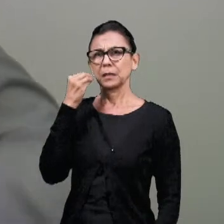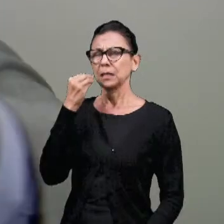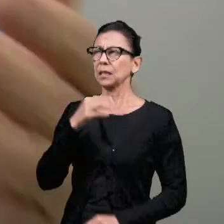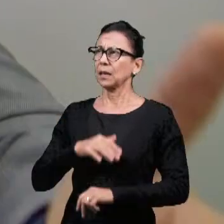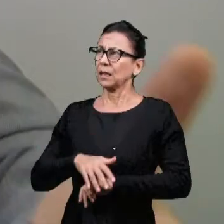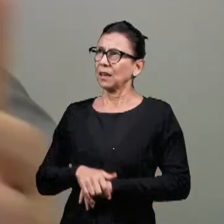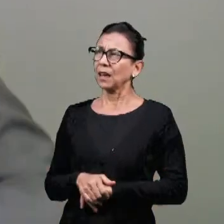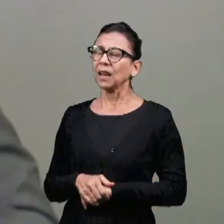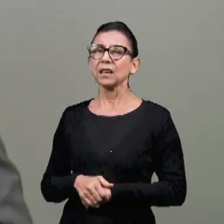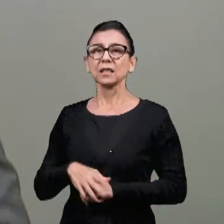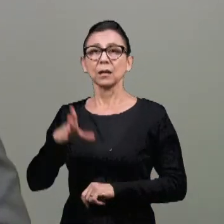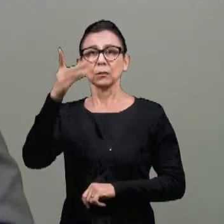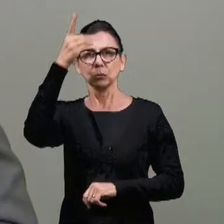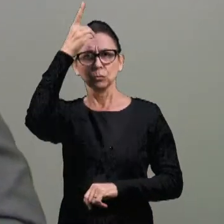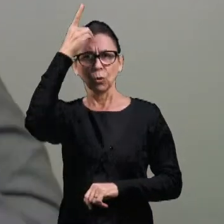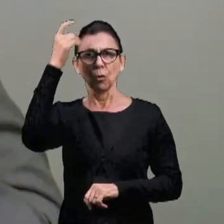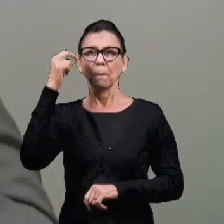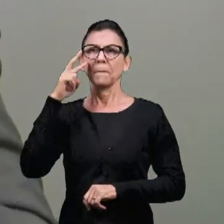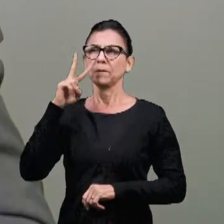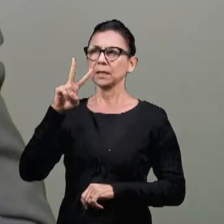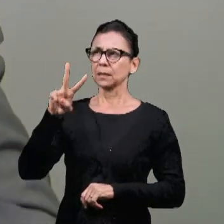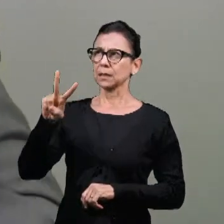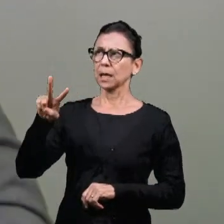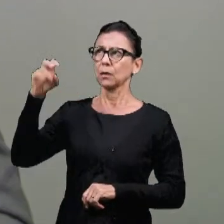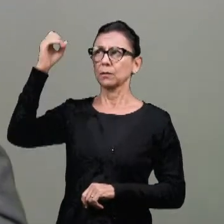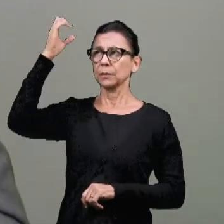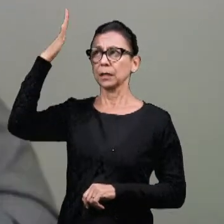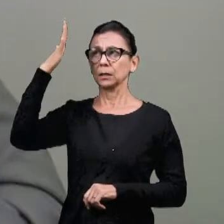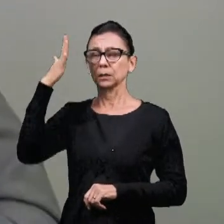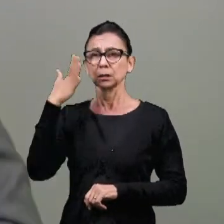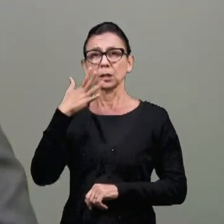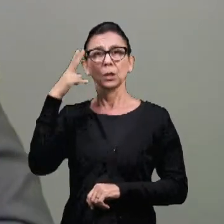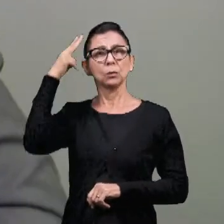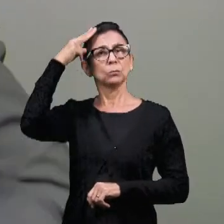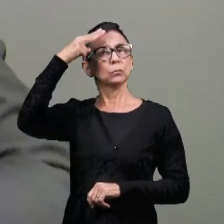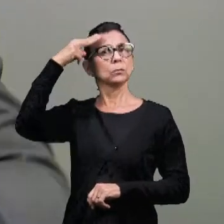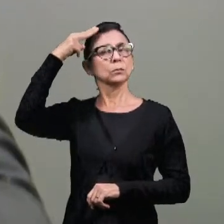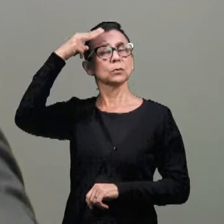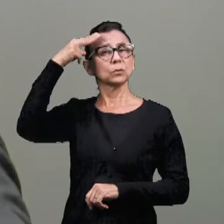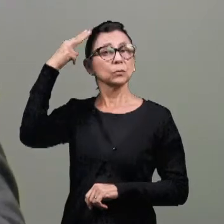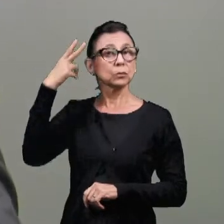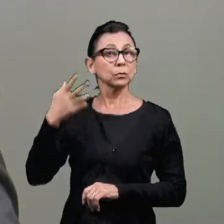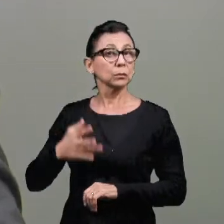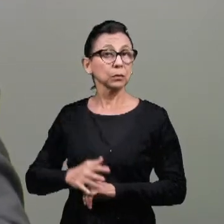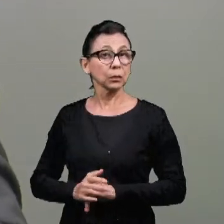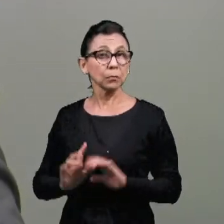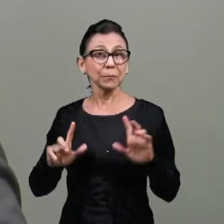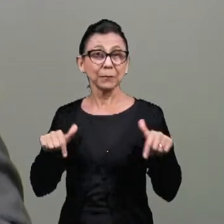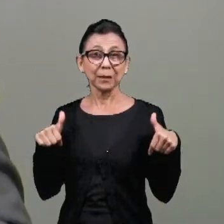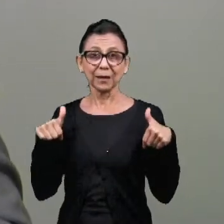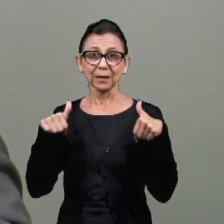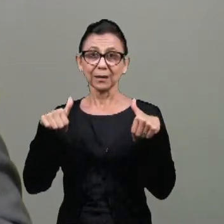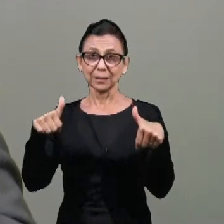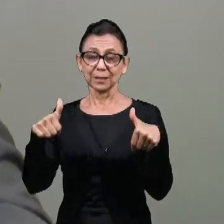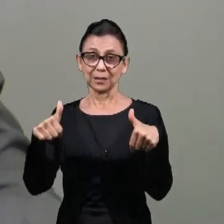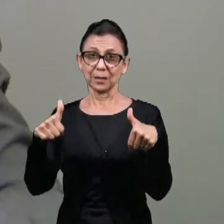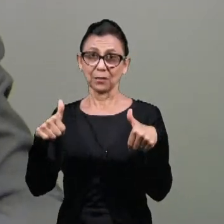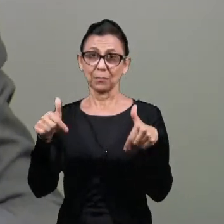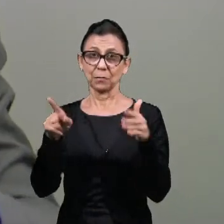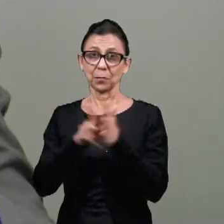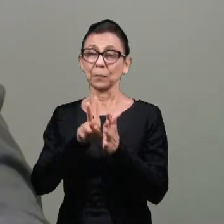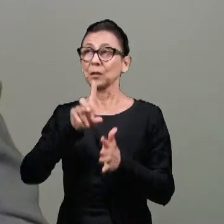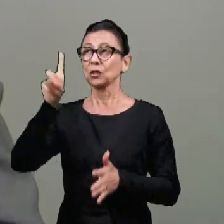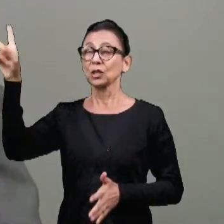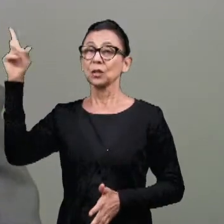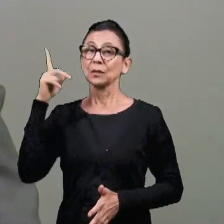visão, teve uma revelação, um sonho da parte do Senhor, uma operação de Deus na sua vida, algo que